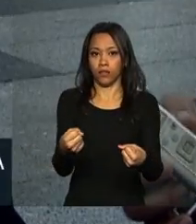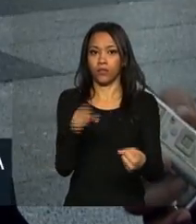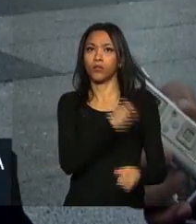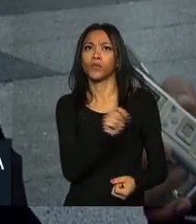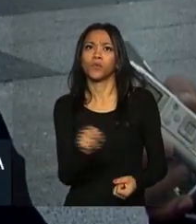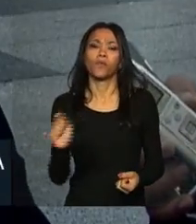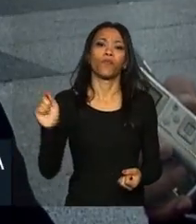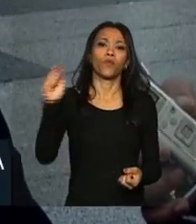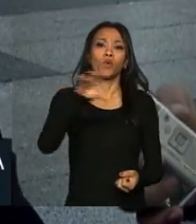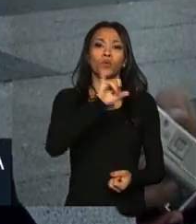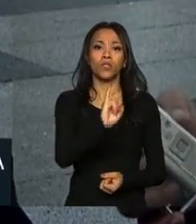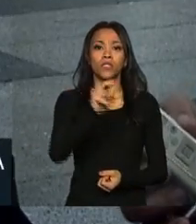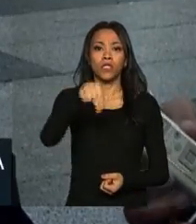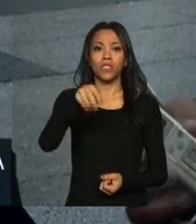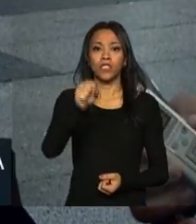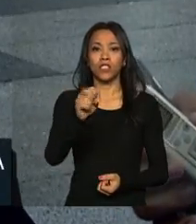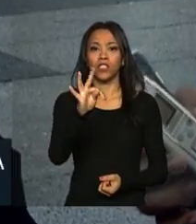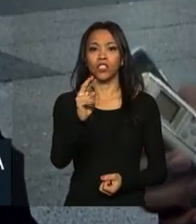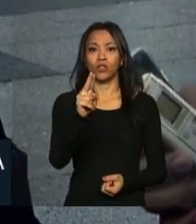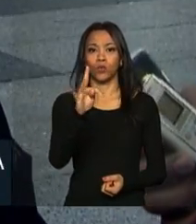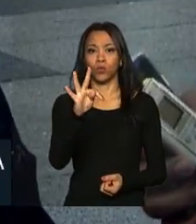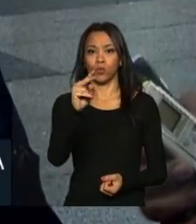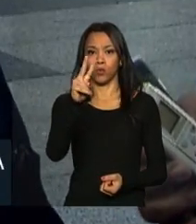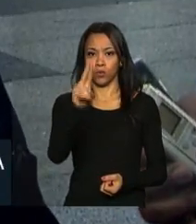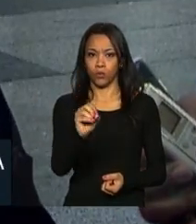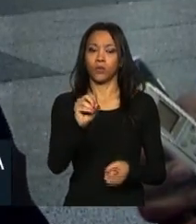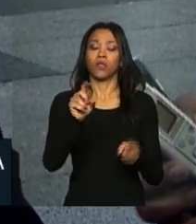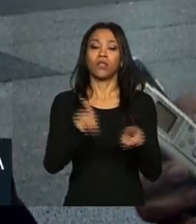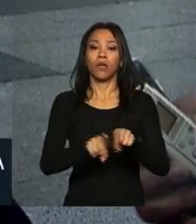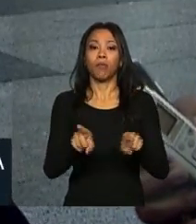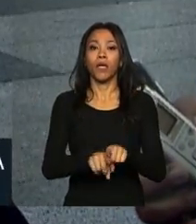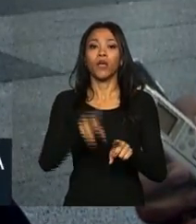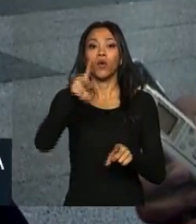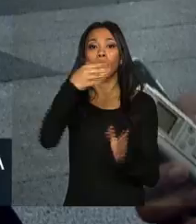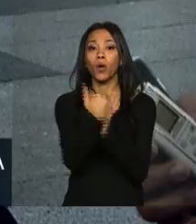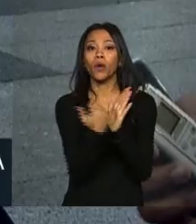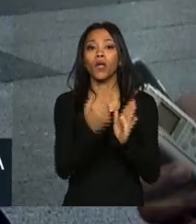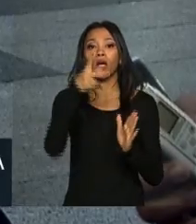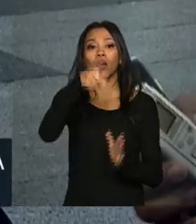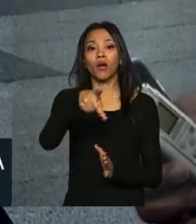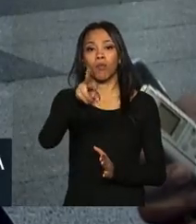ciência e tecnologia, do Pronatec e tudo mais, mas também